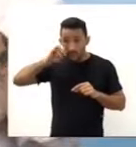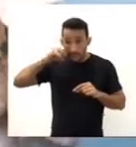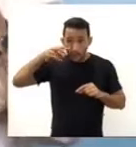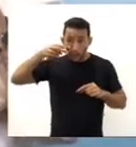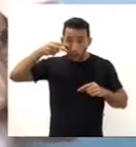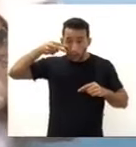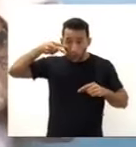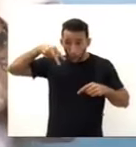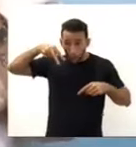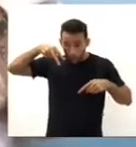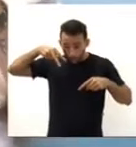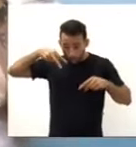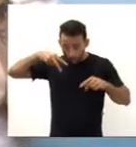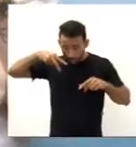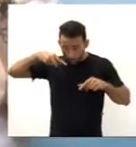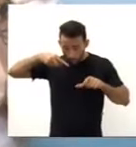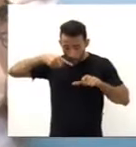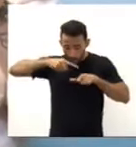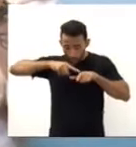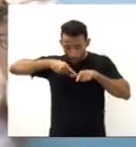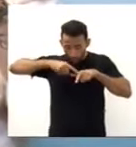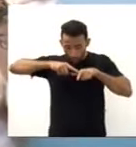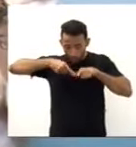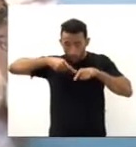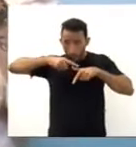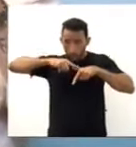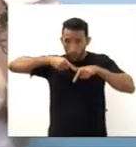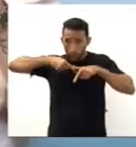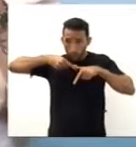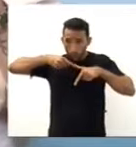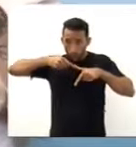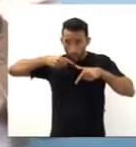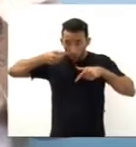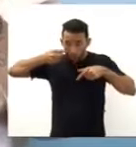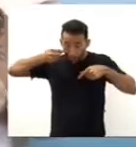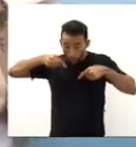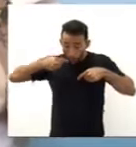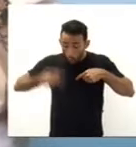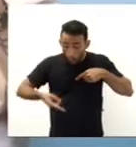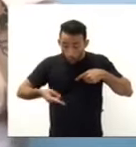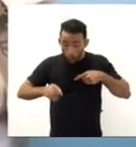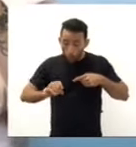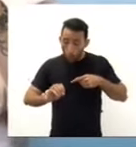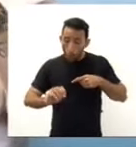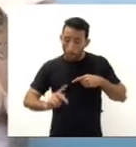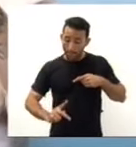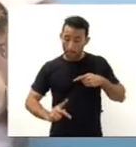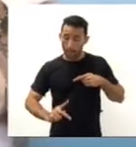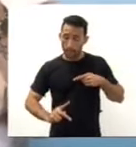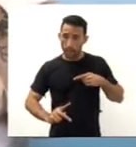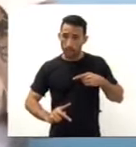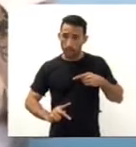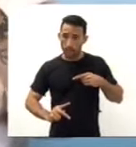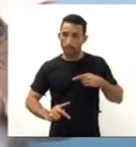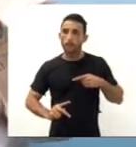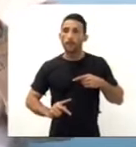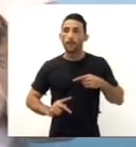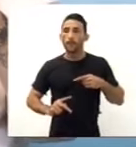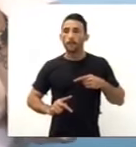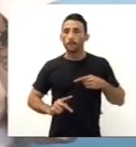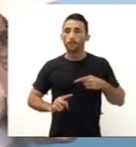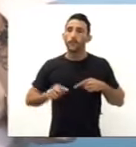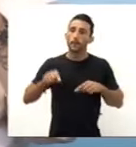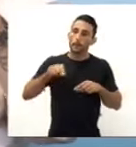ele passa a ser essa medida oposto. Então, cateto oposto